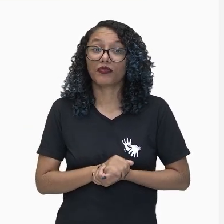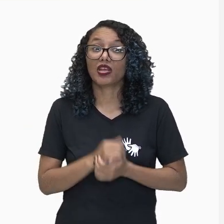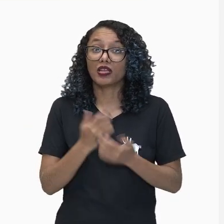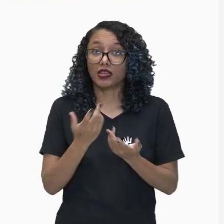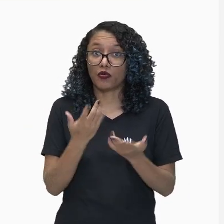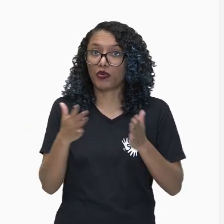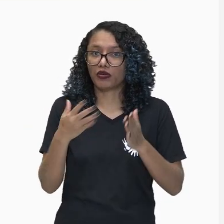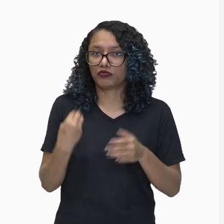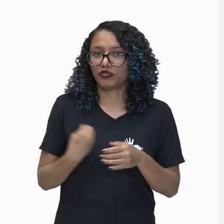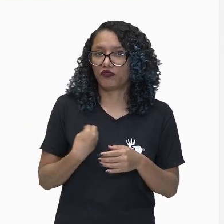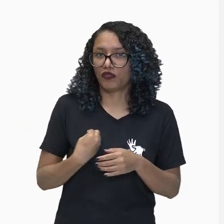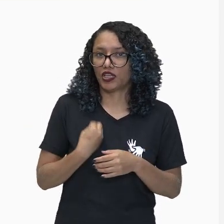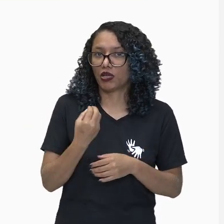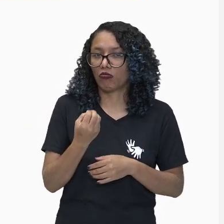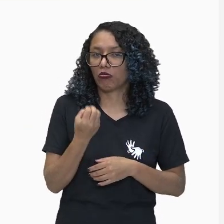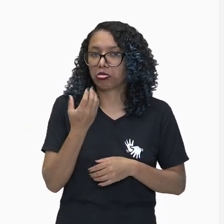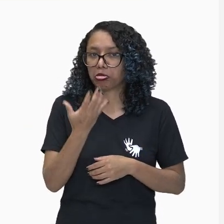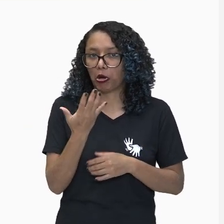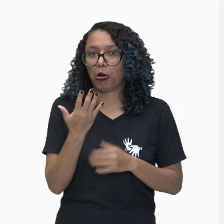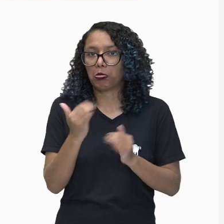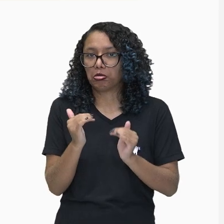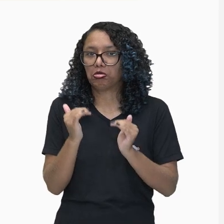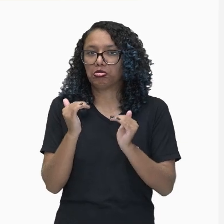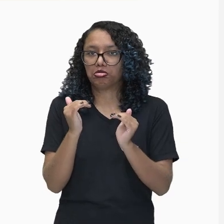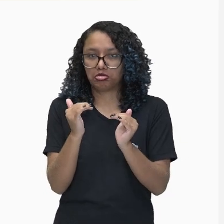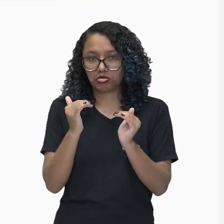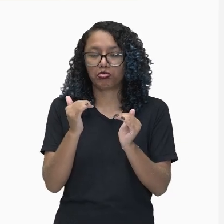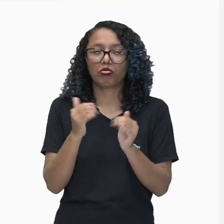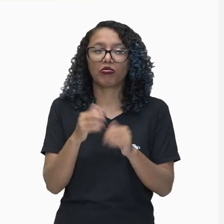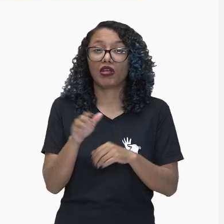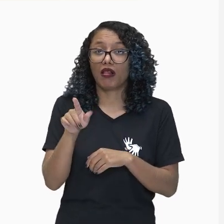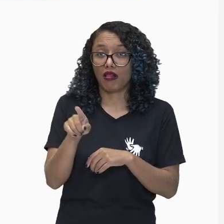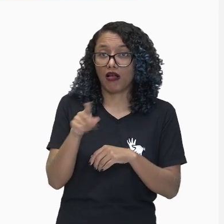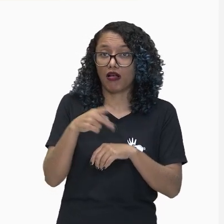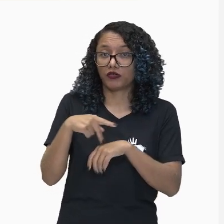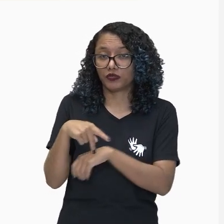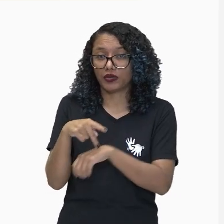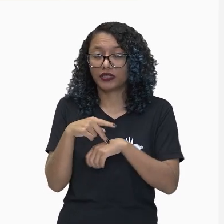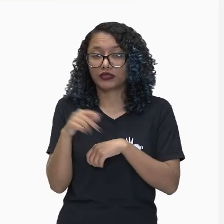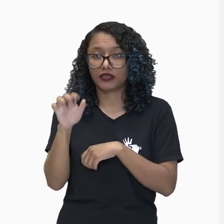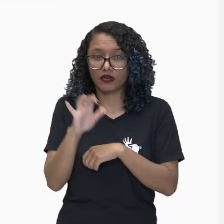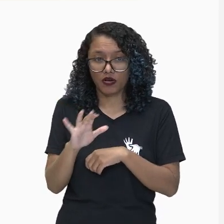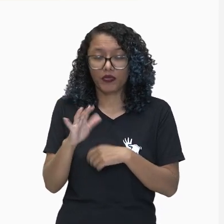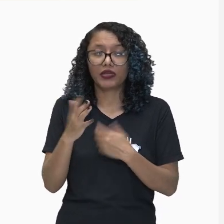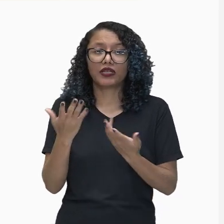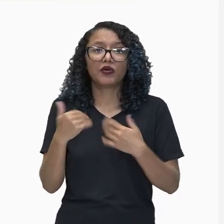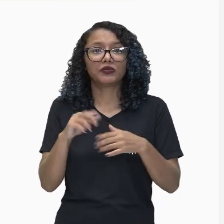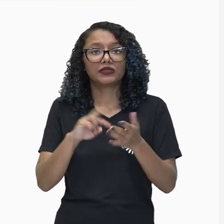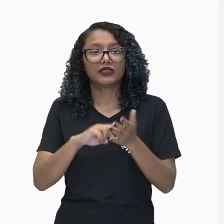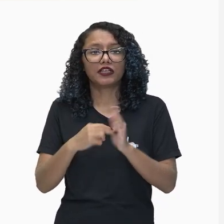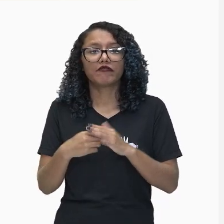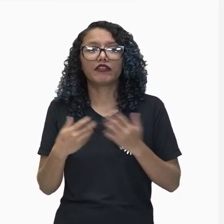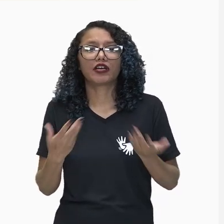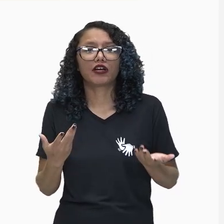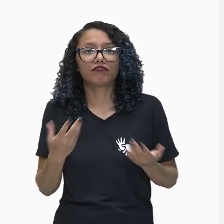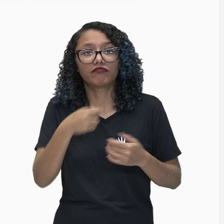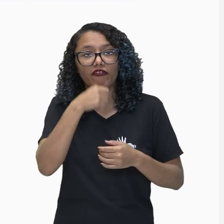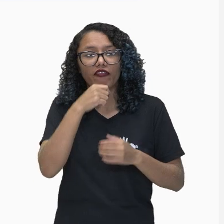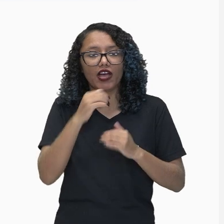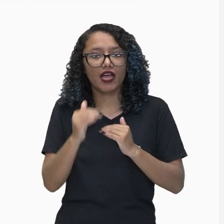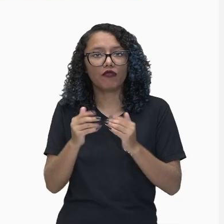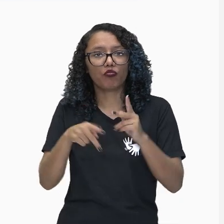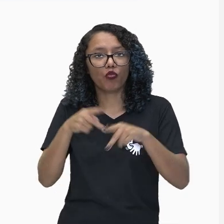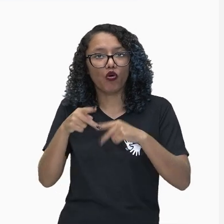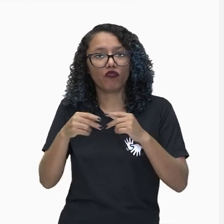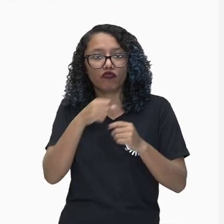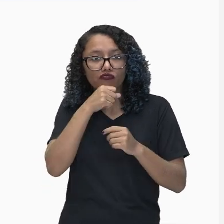elevada em vários países europeus, acaba existindo aí um progressivo envelhecimento da população, tá? E